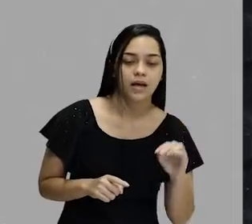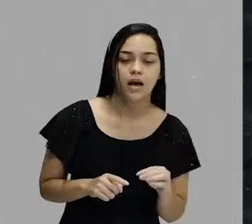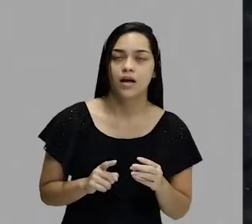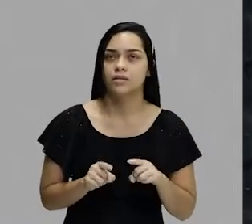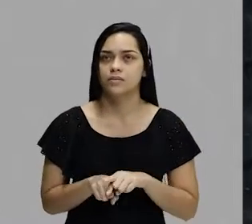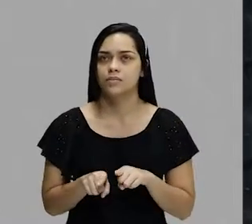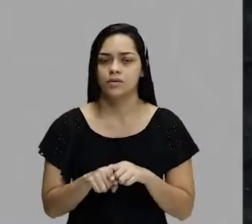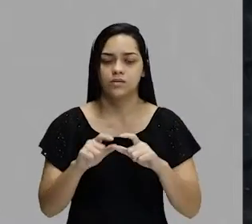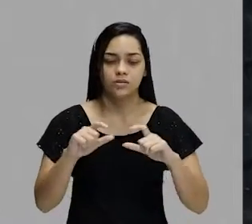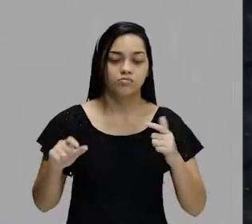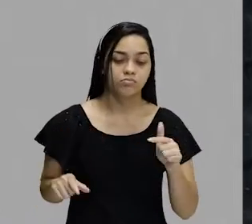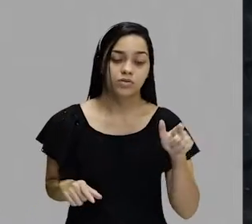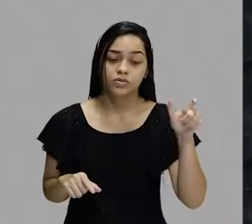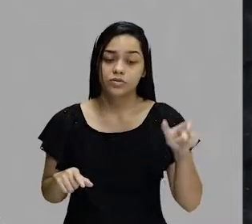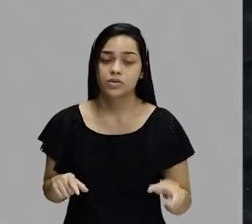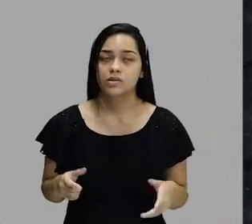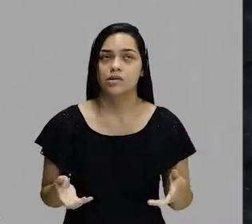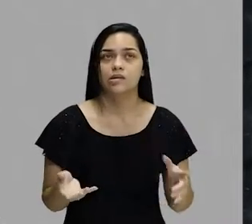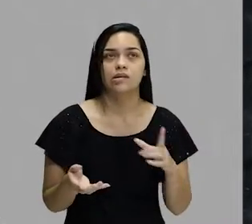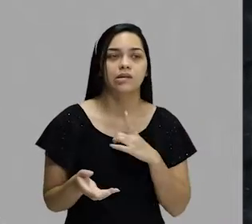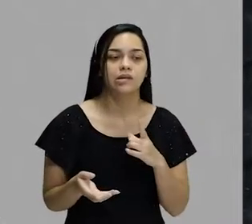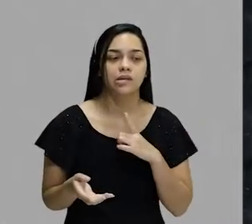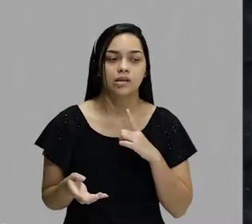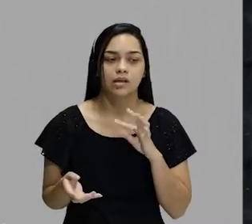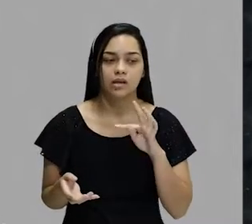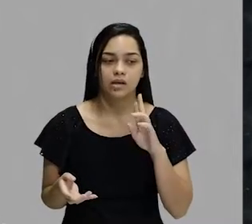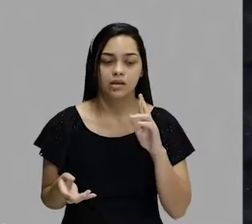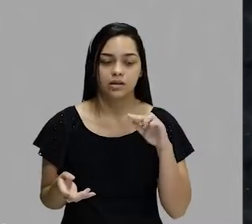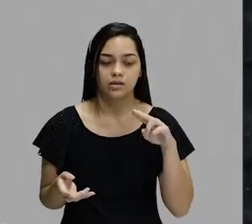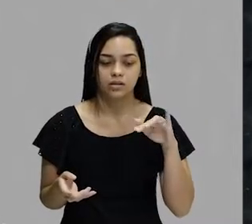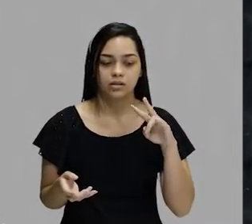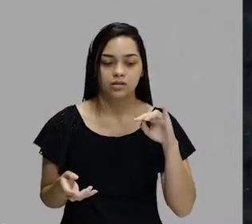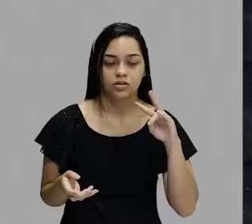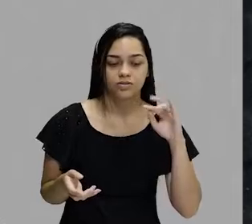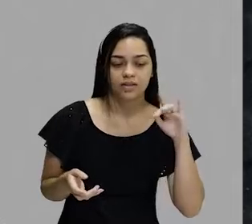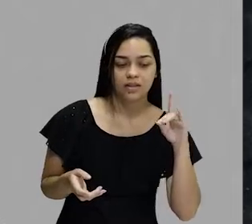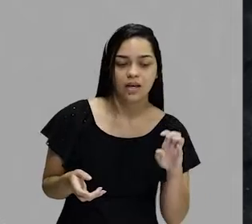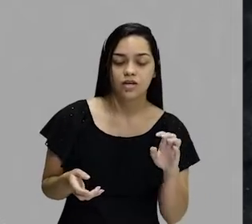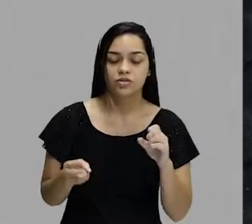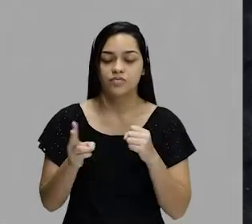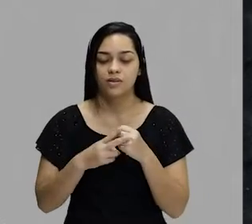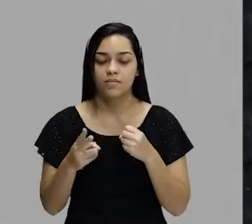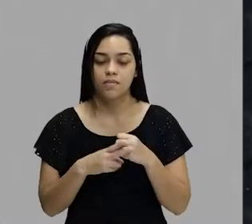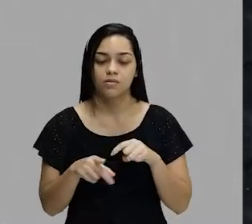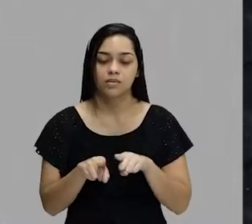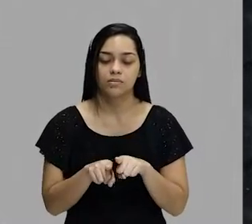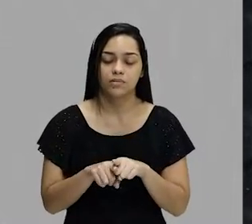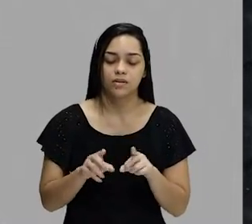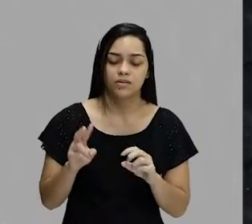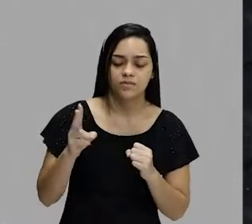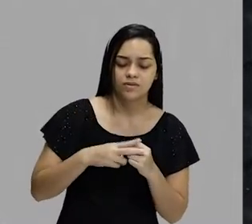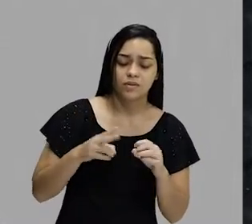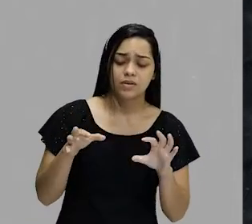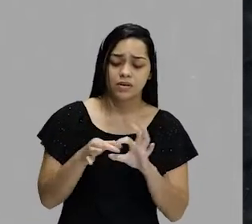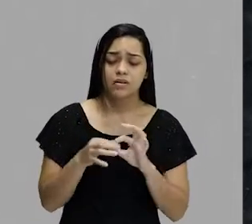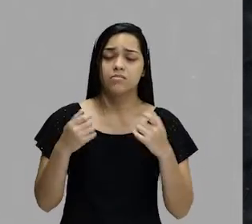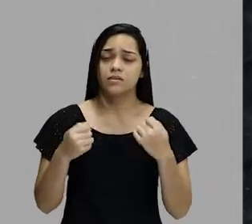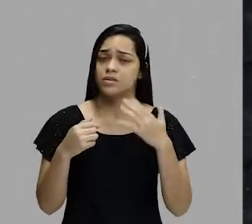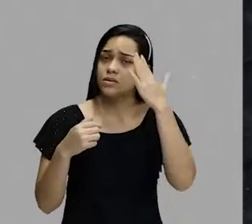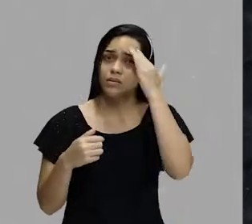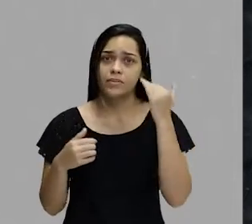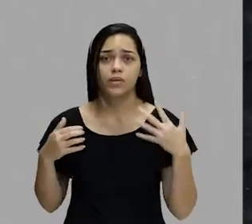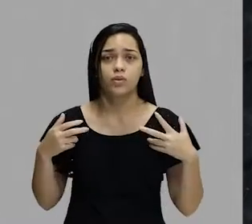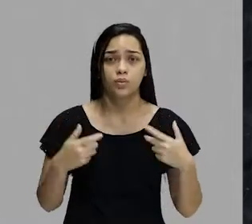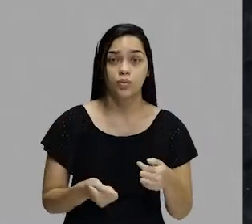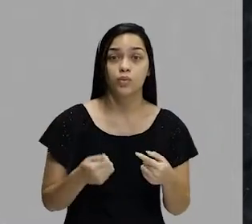sem sujeito, nós temos a transitividade verbal, o verbo transitivo direto, verbo de ligação, tem que saber tudo